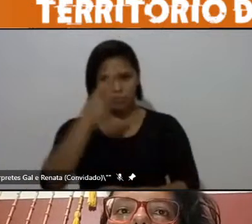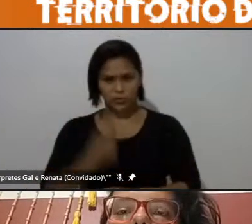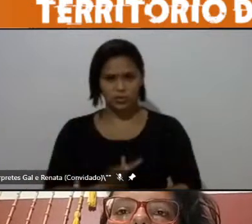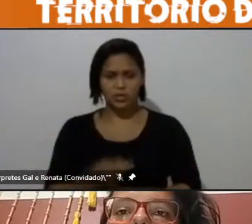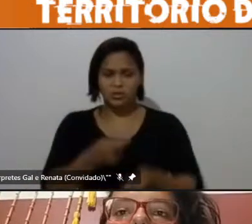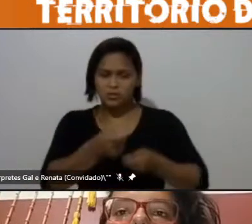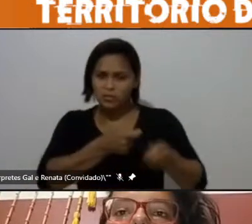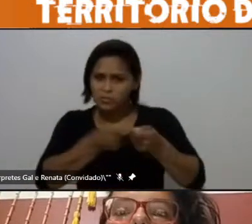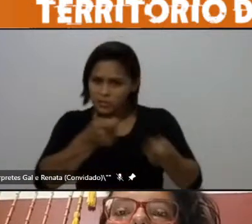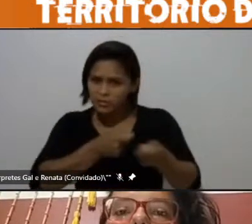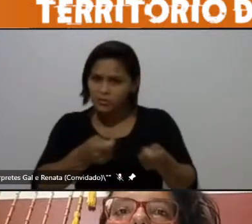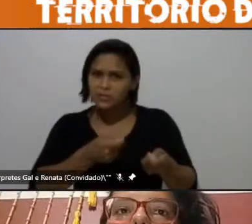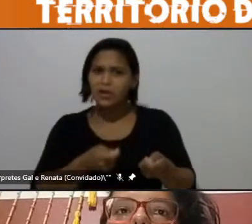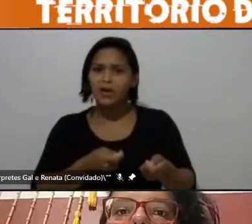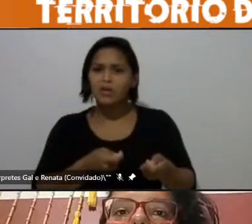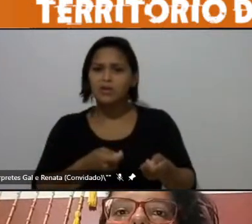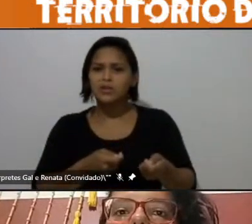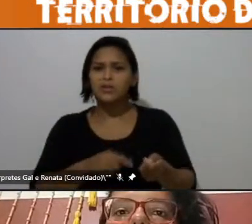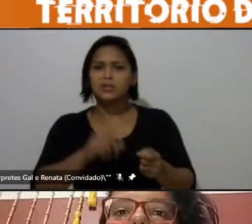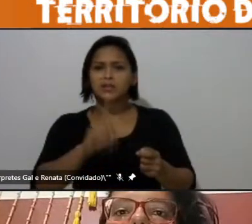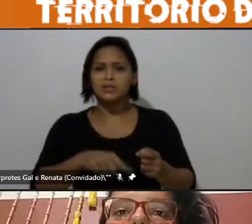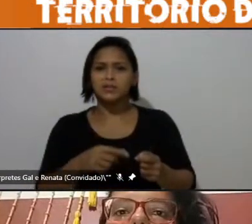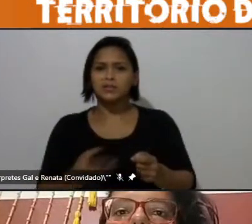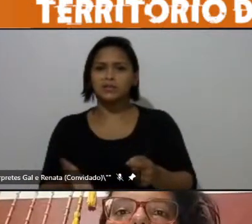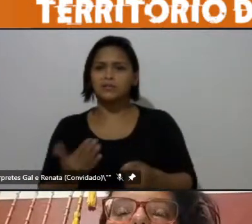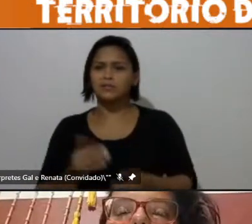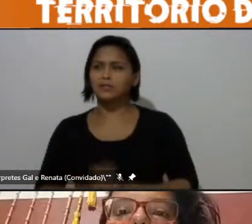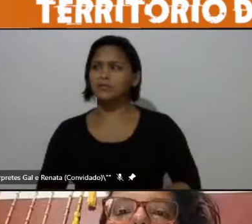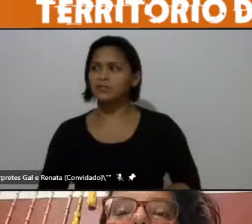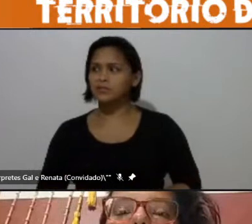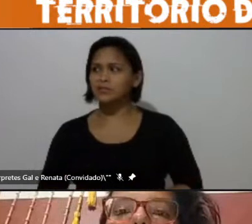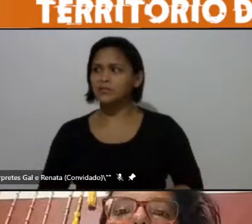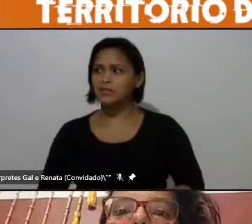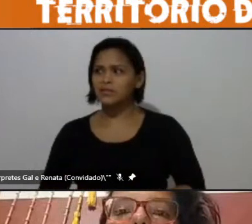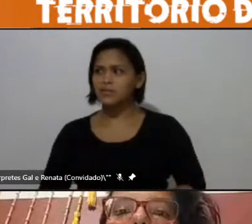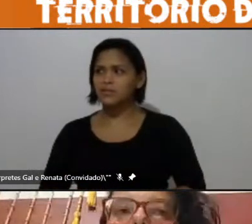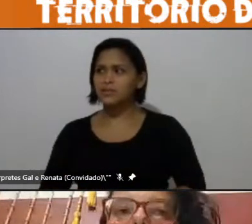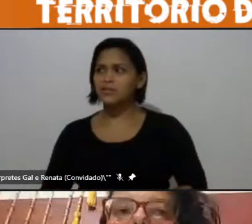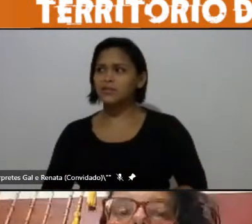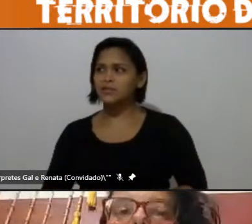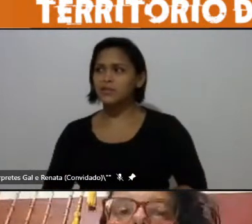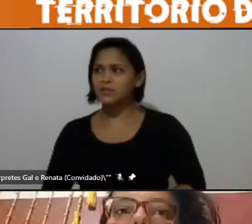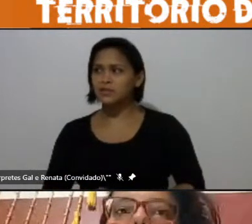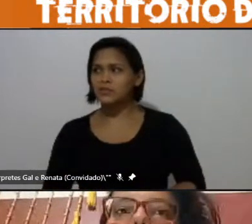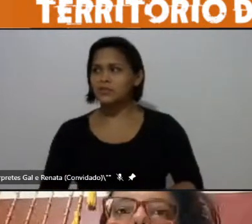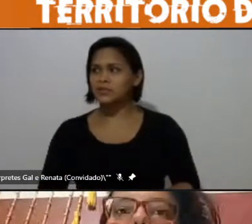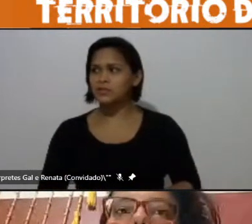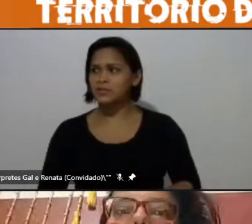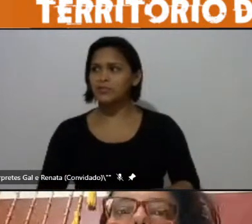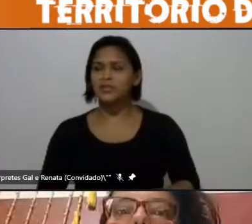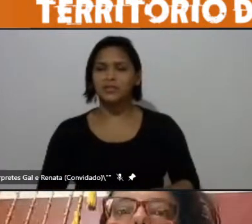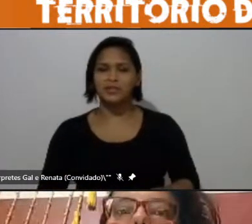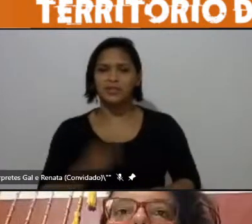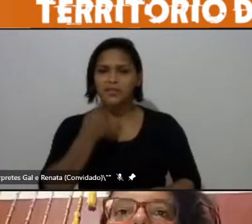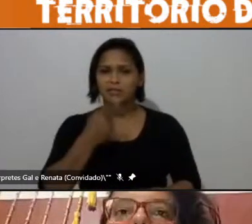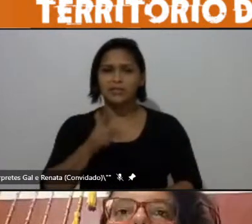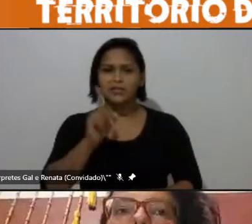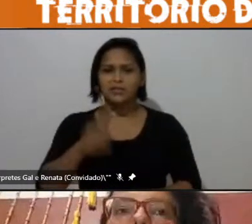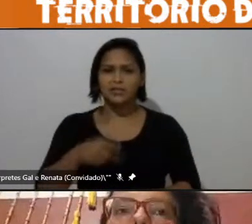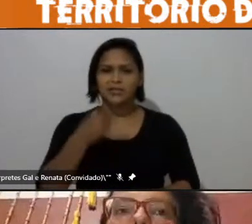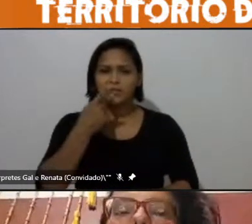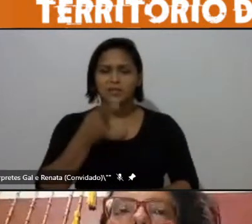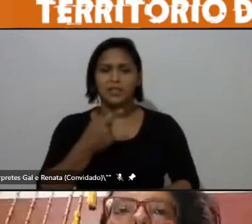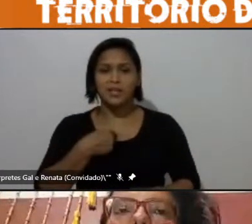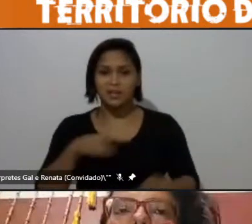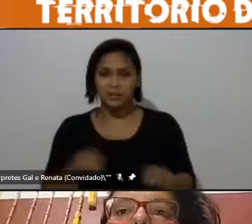da competição, visto lá na periferia que a gente discute, lá na comunidade do Rio Comprido, né? O Paulo aqui pode